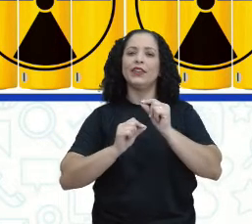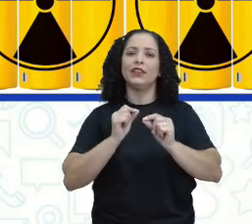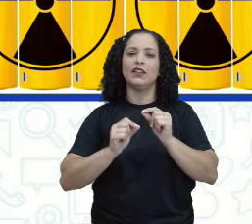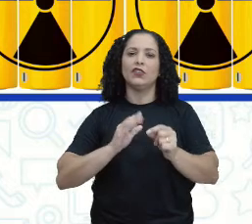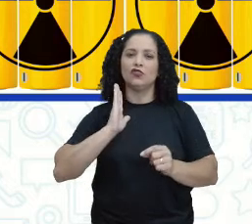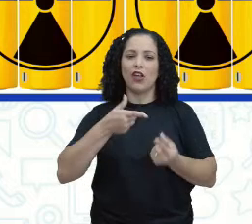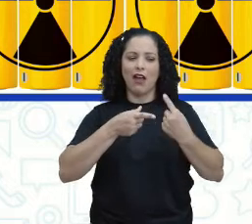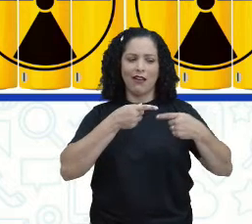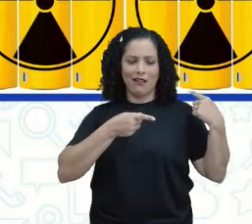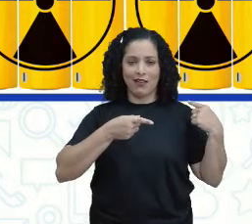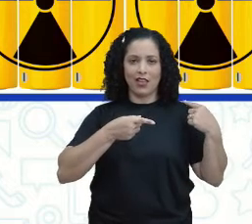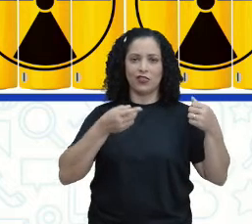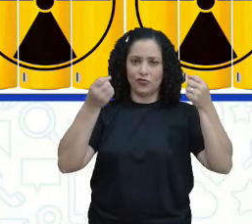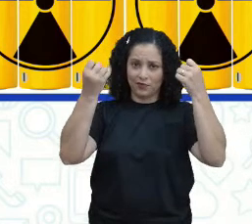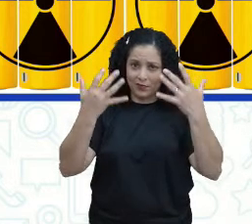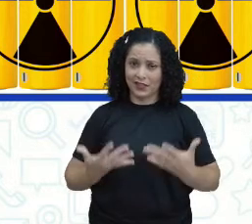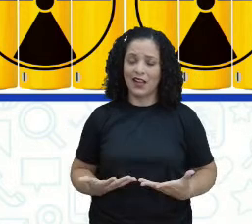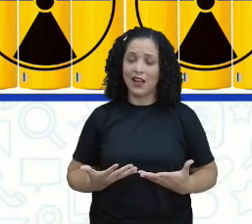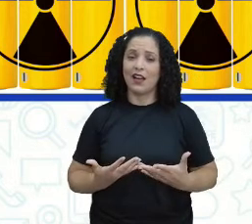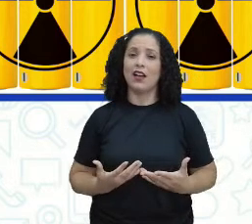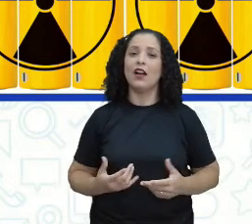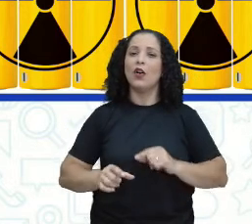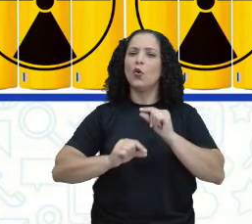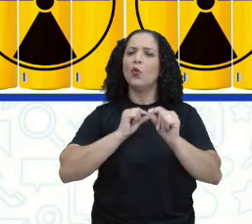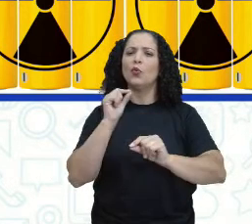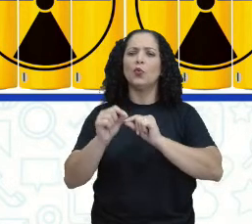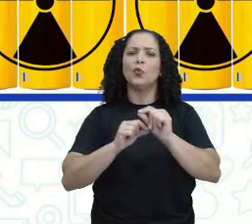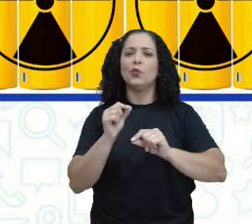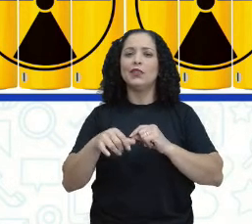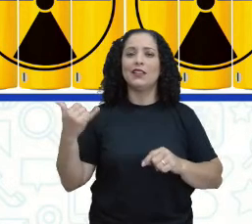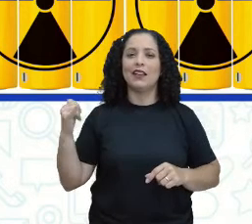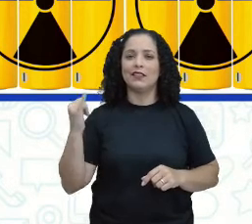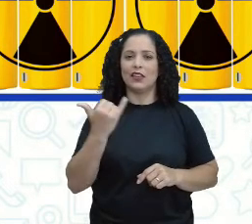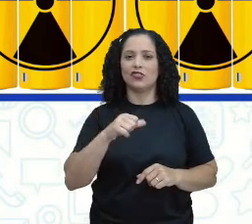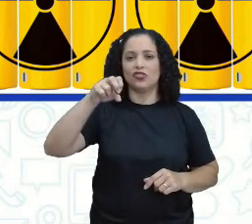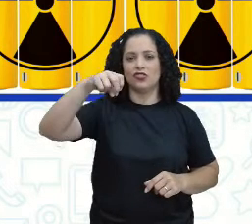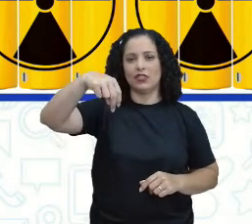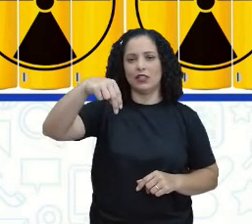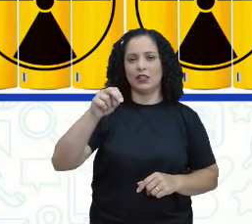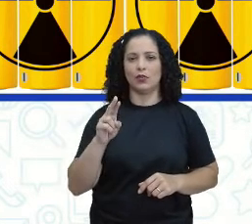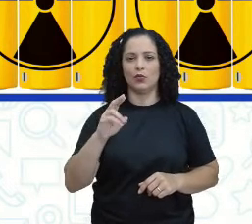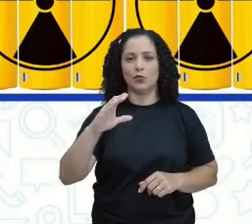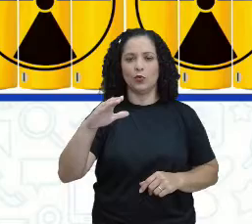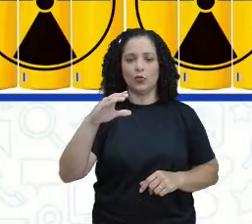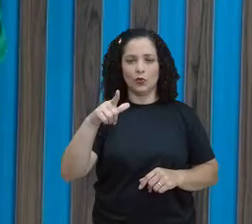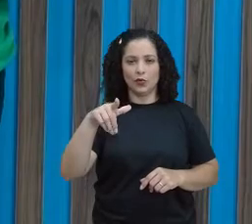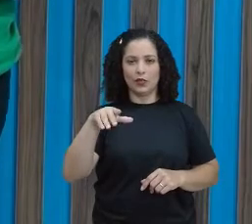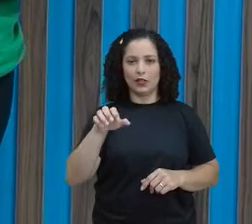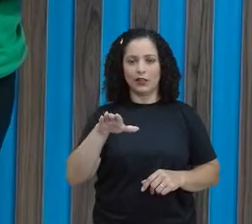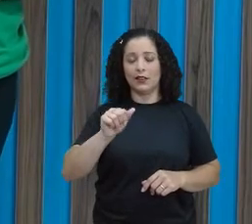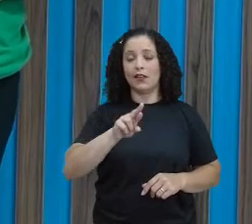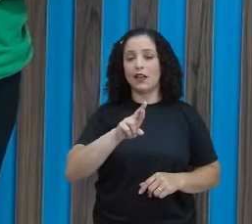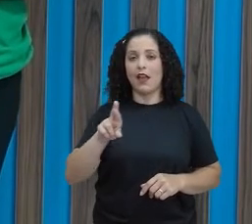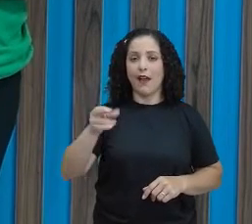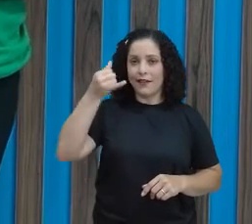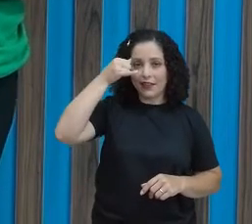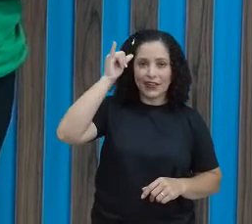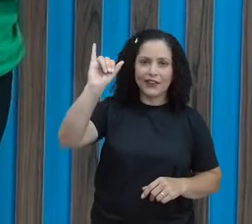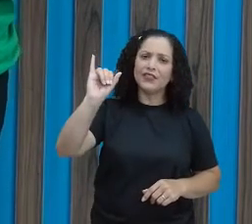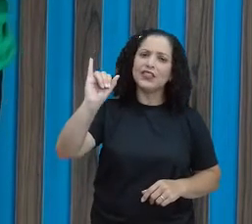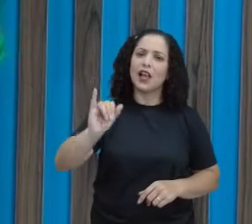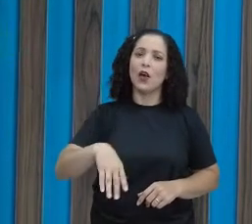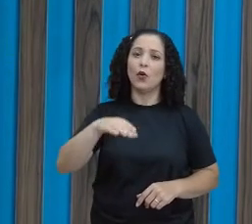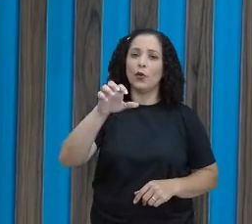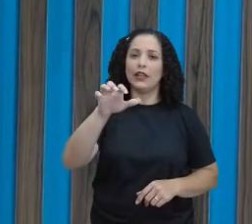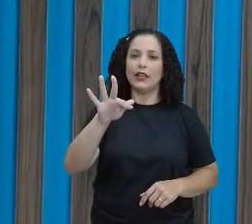atrás, sobre essa história da energia nuclear não causar o efeito estufa. A gente sabe que o efeito